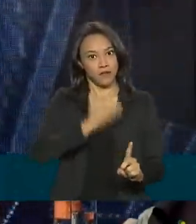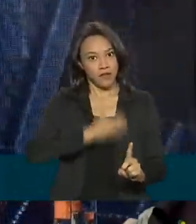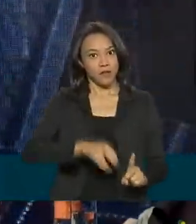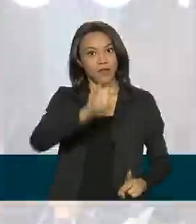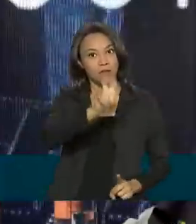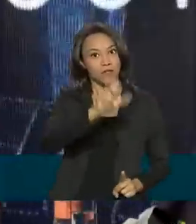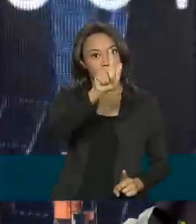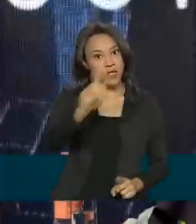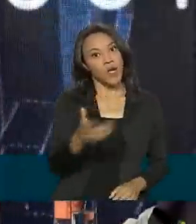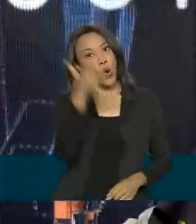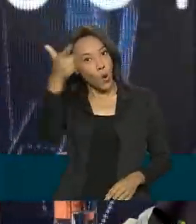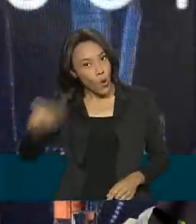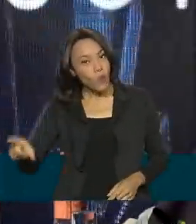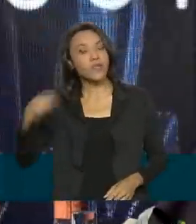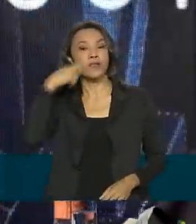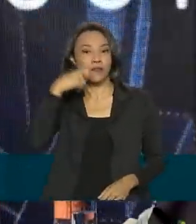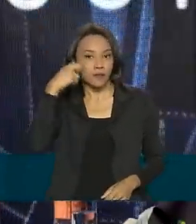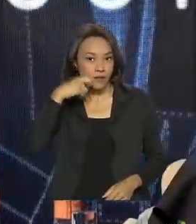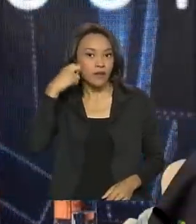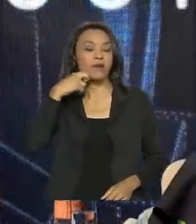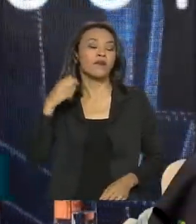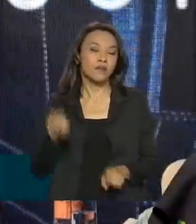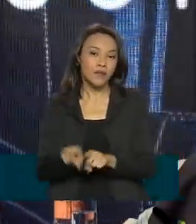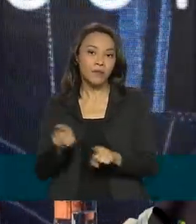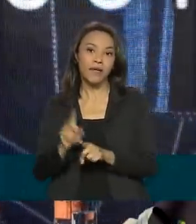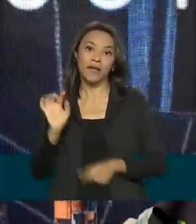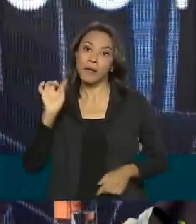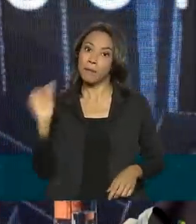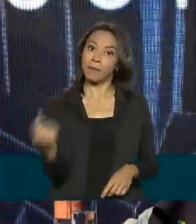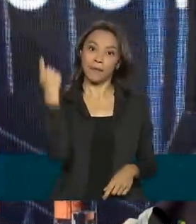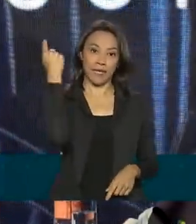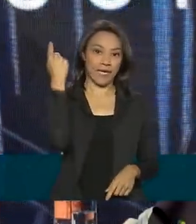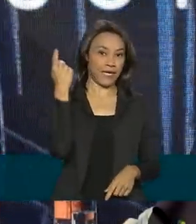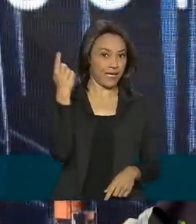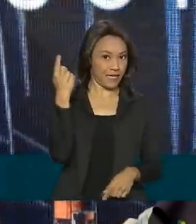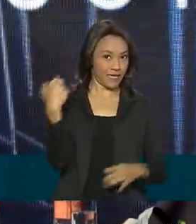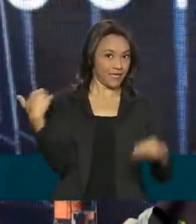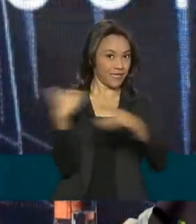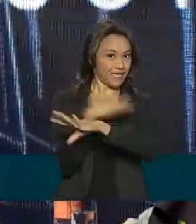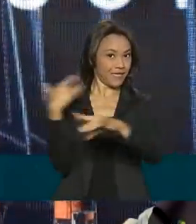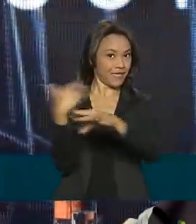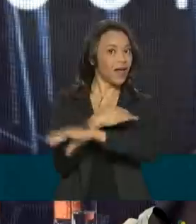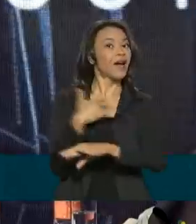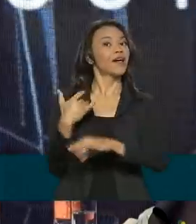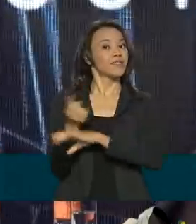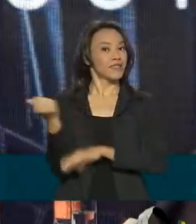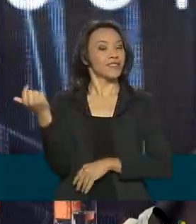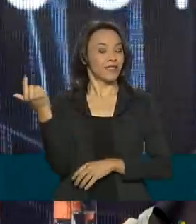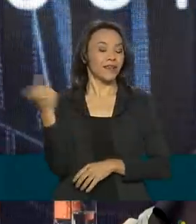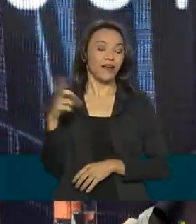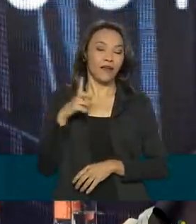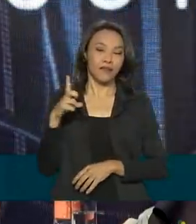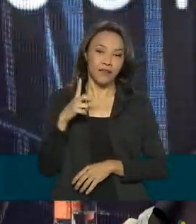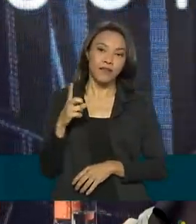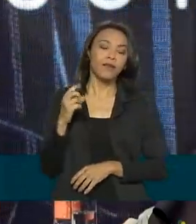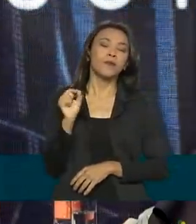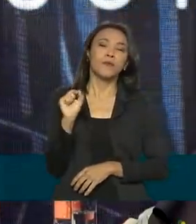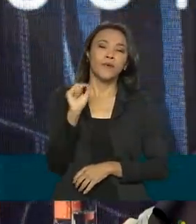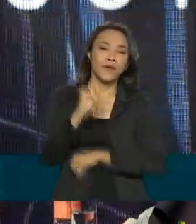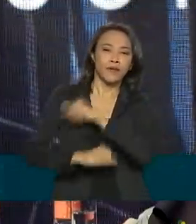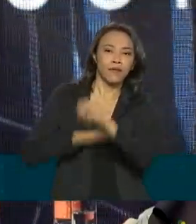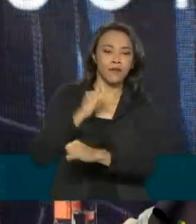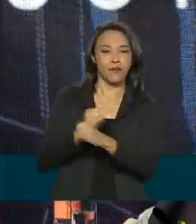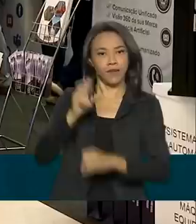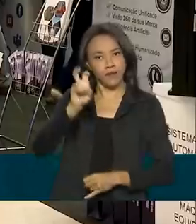vai instalar. Natal vai ser a primeira cidade. Vai ser uma degustação de 5G, um 5G